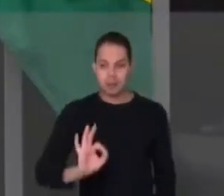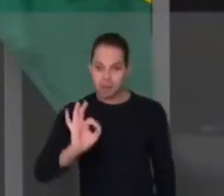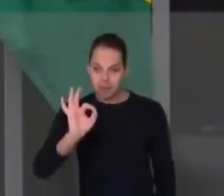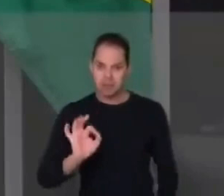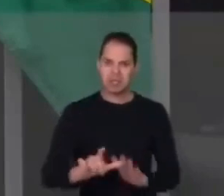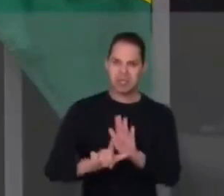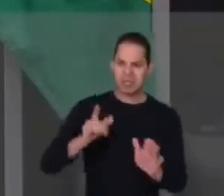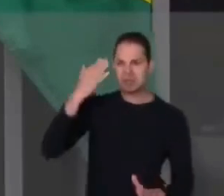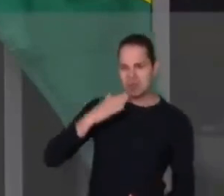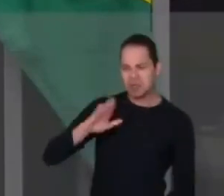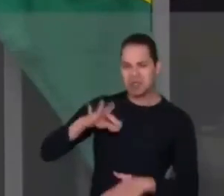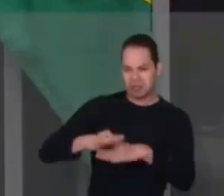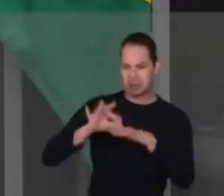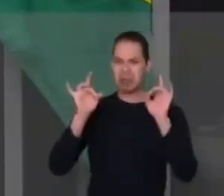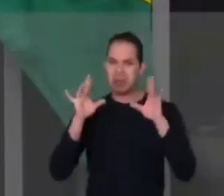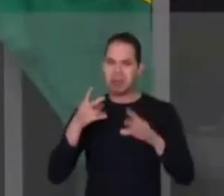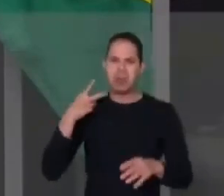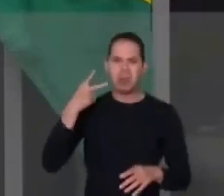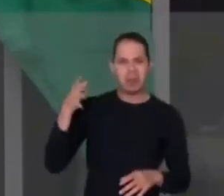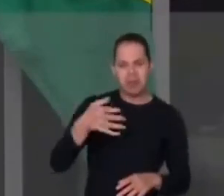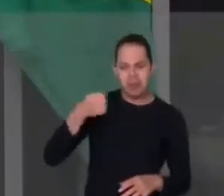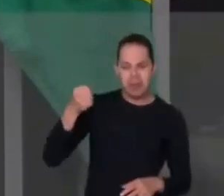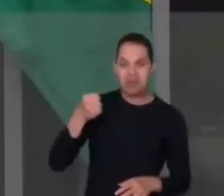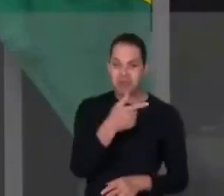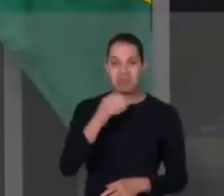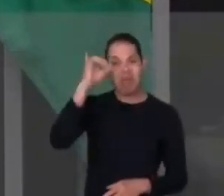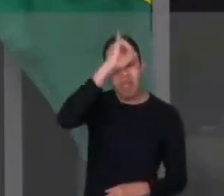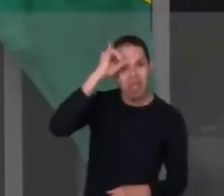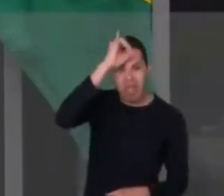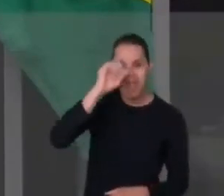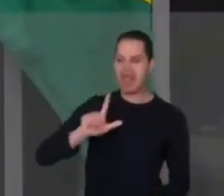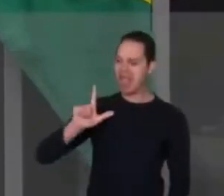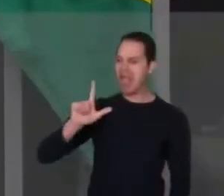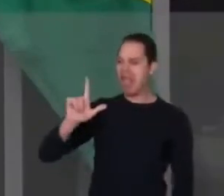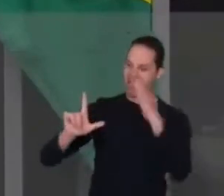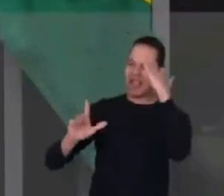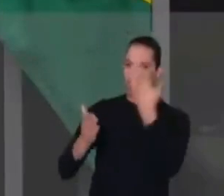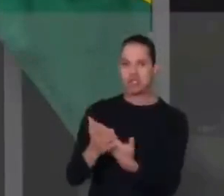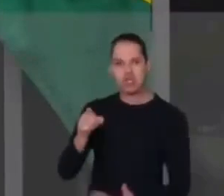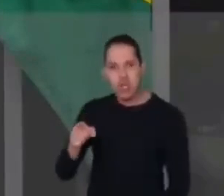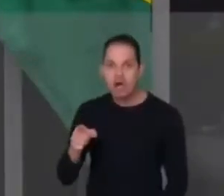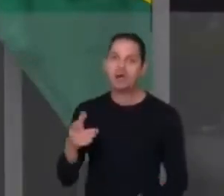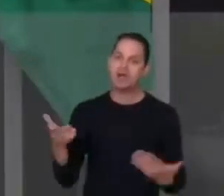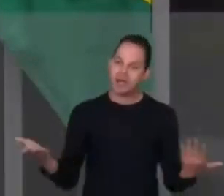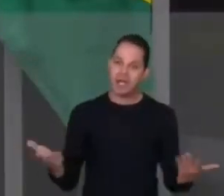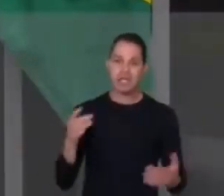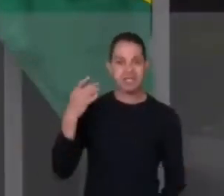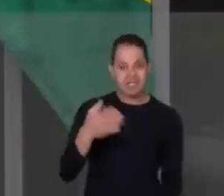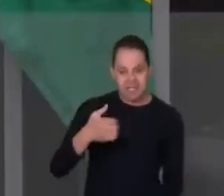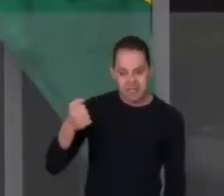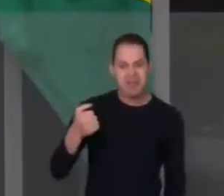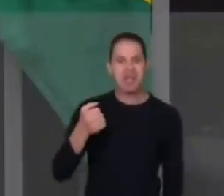prometeu picanha e cerveja e a você otário que fez o l e Acreditou nessa picanha e nessa cerveja